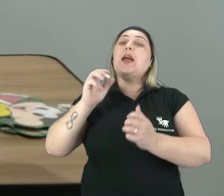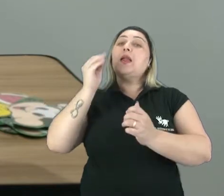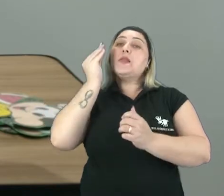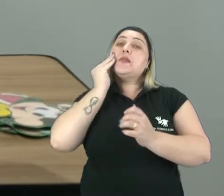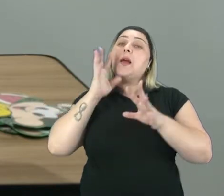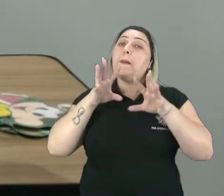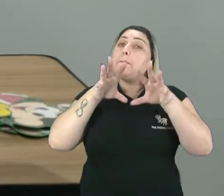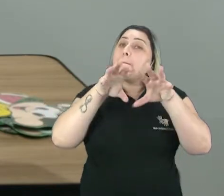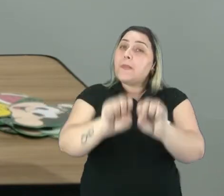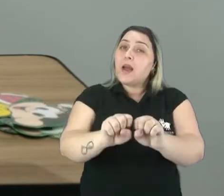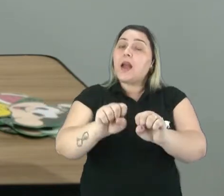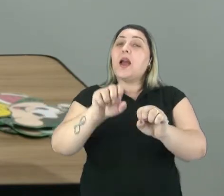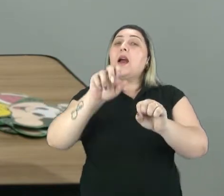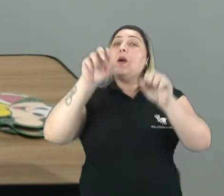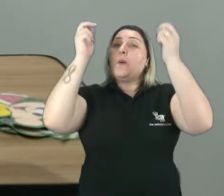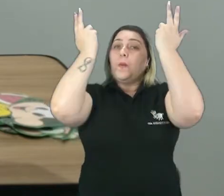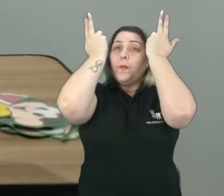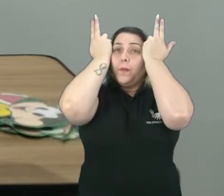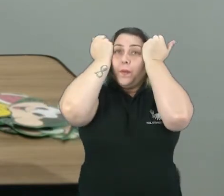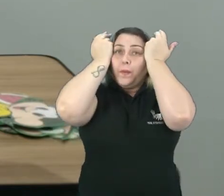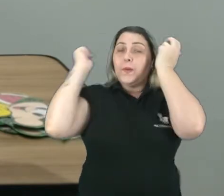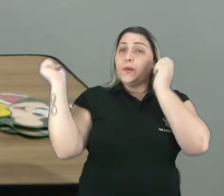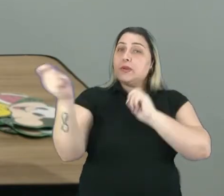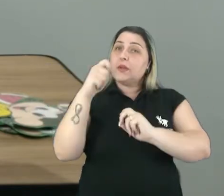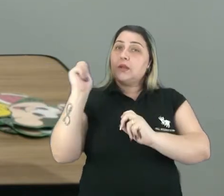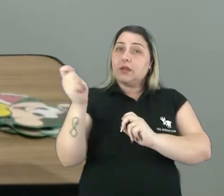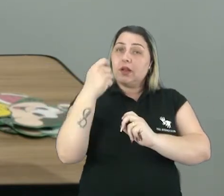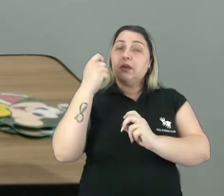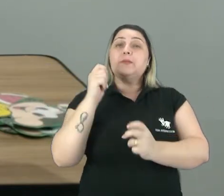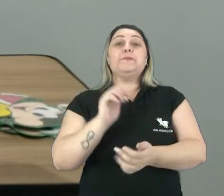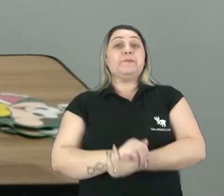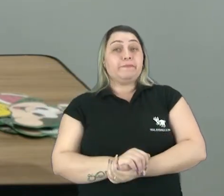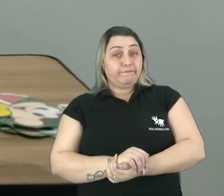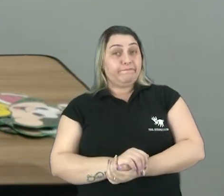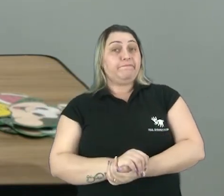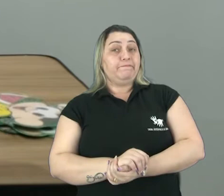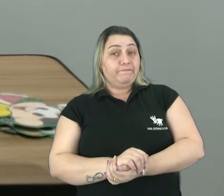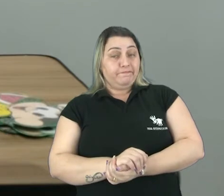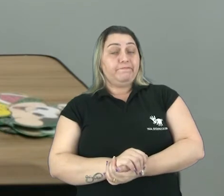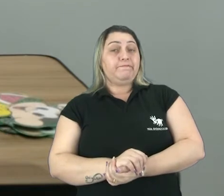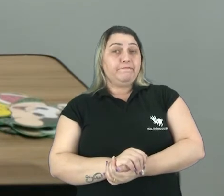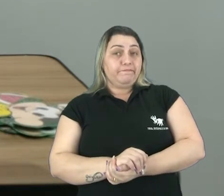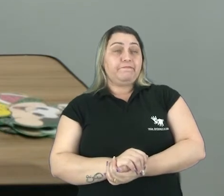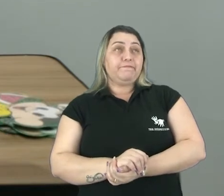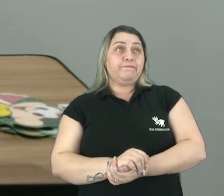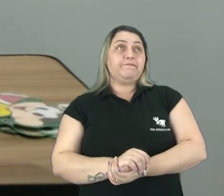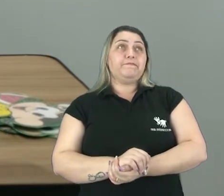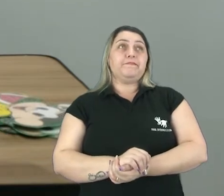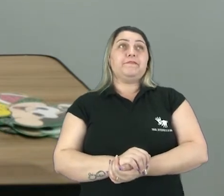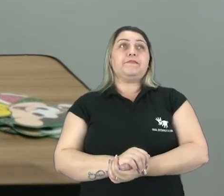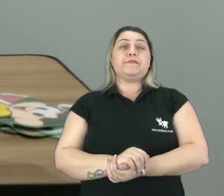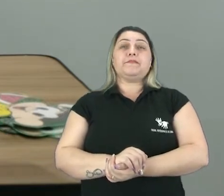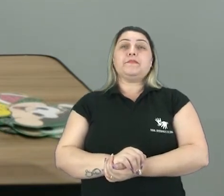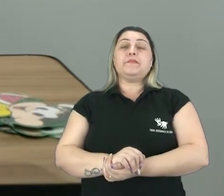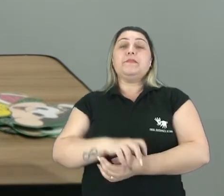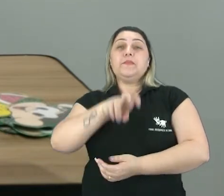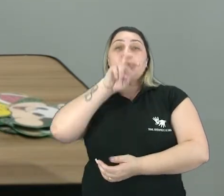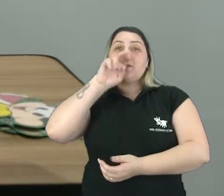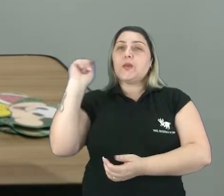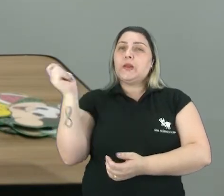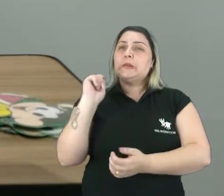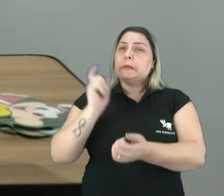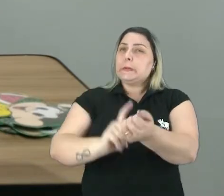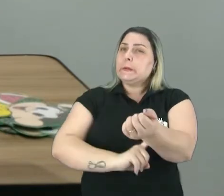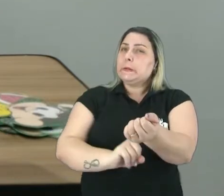agarrar o boneco dela. Tentam agarrar o coelhinho Sansão. Então, a